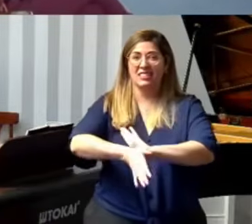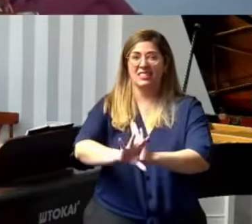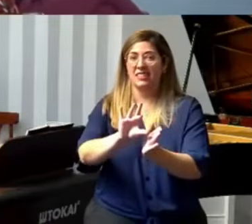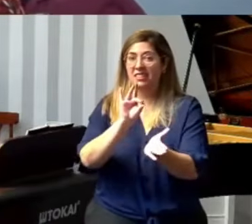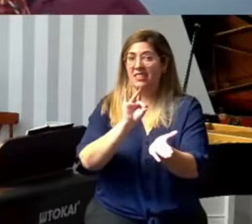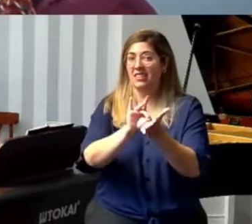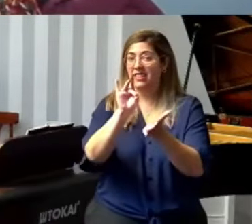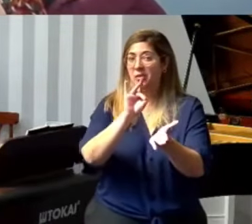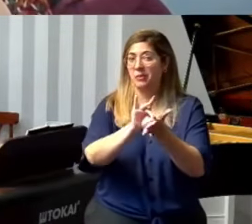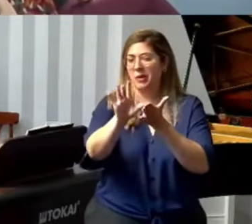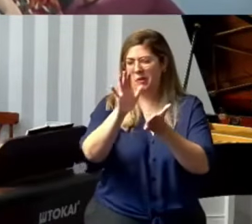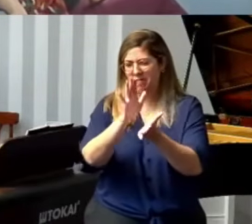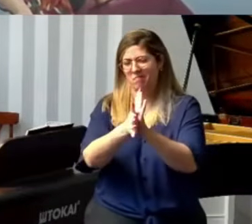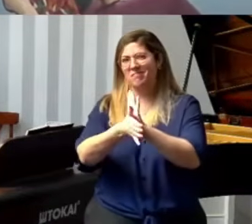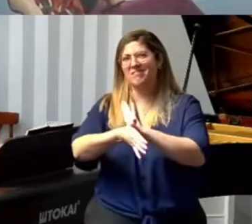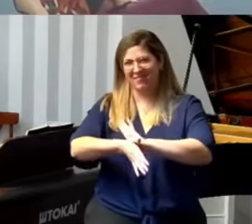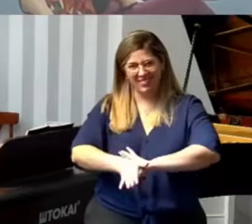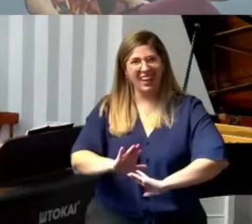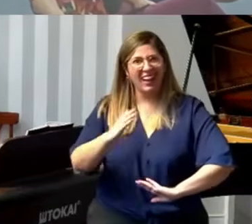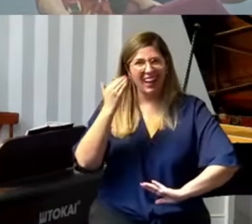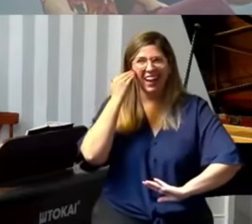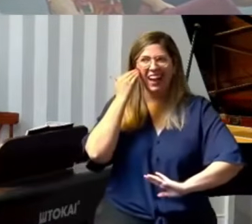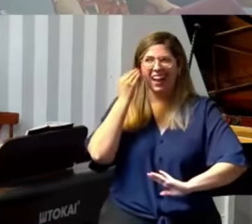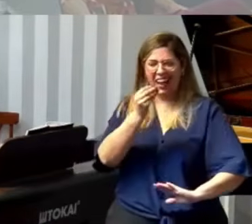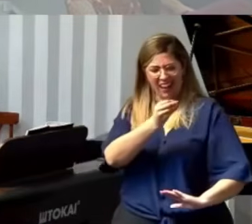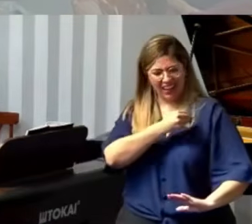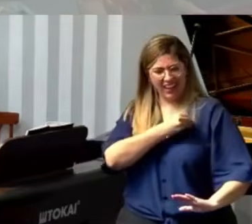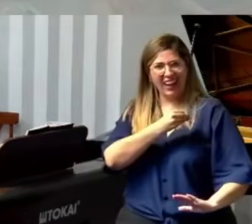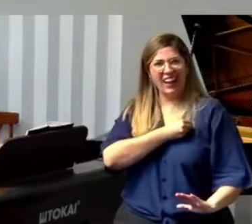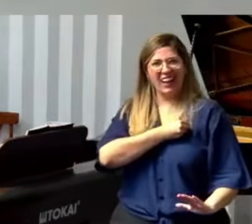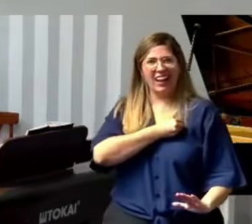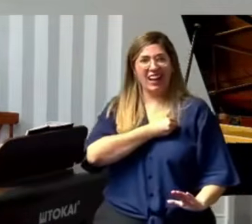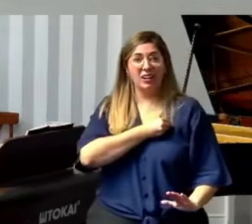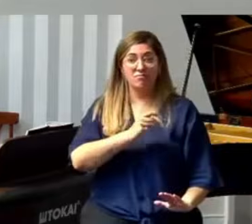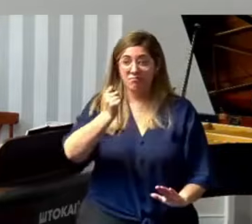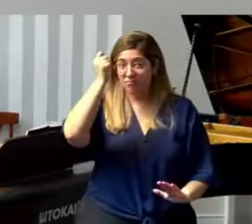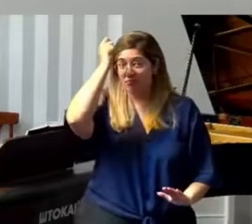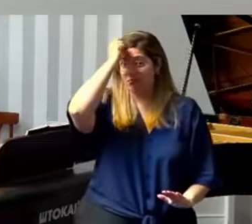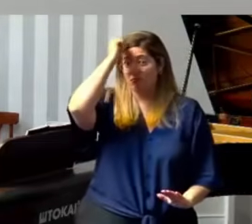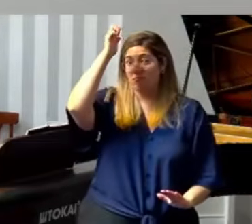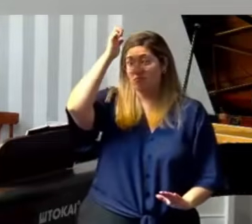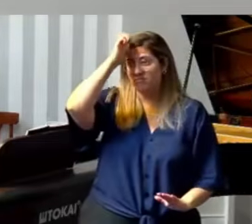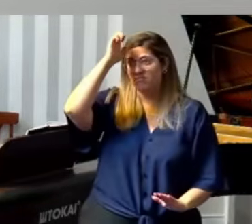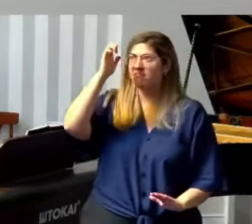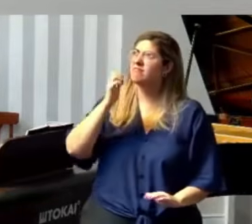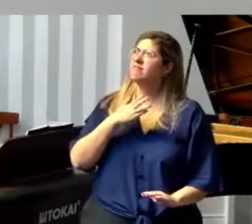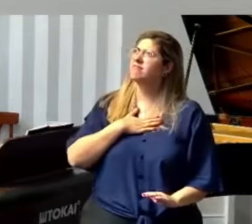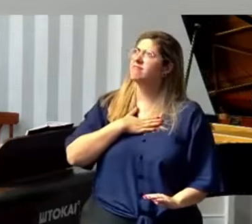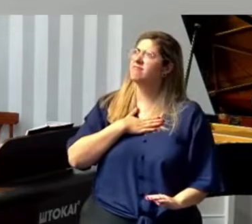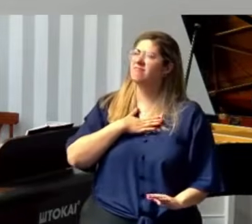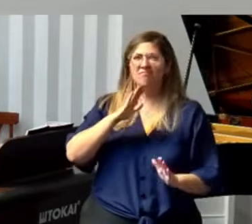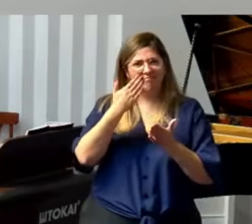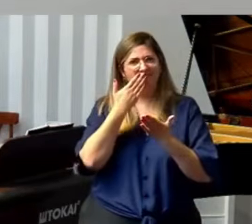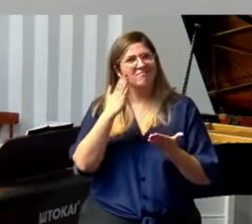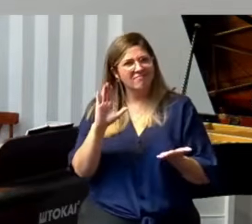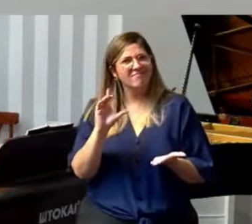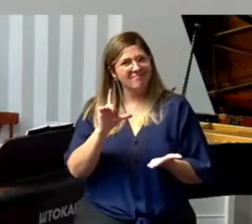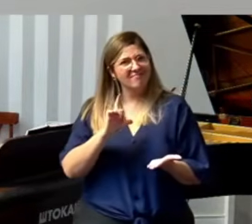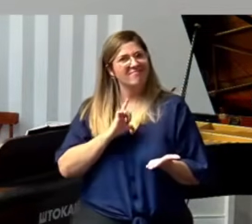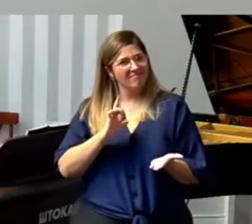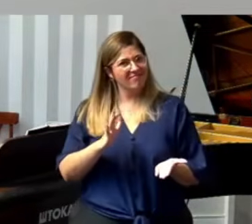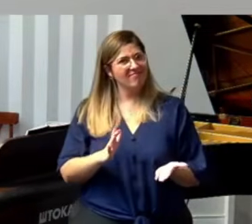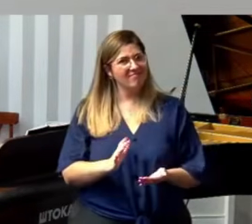veio a tentação para o pecado. Todas essas ideias acompanham Adão e Eva para fora. E assim nós podemos chegar a